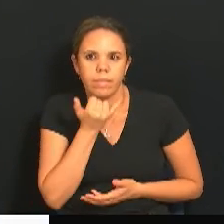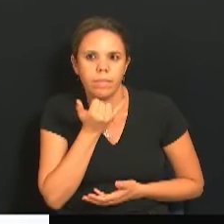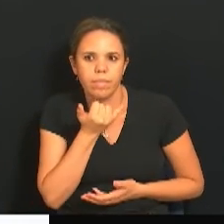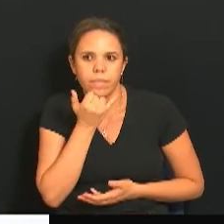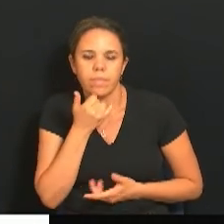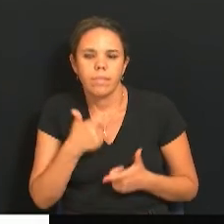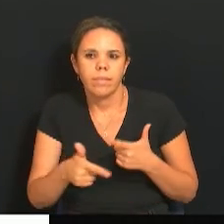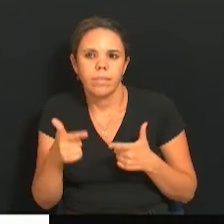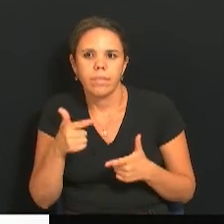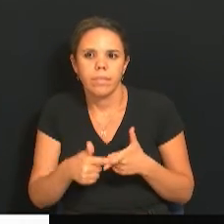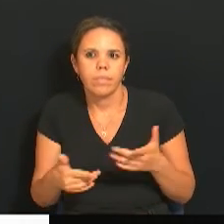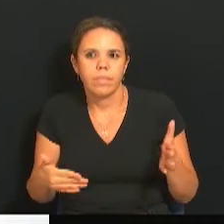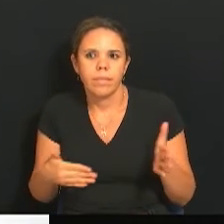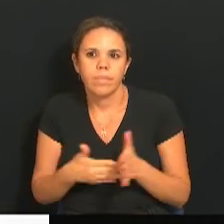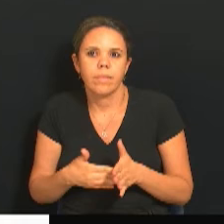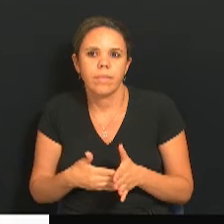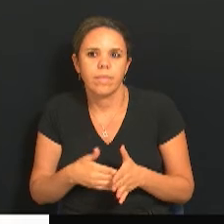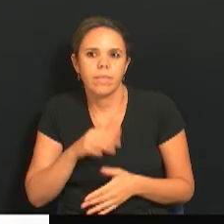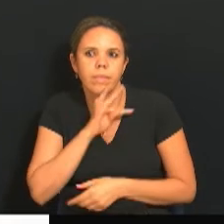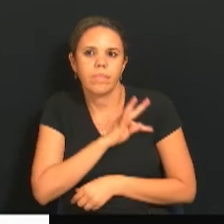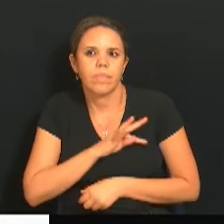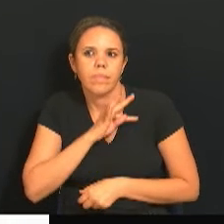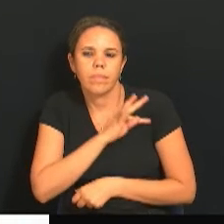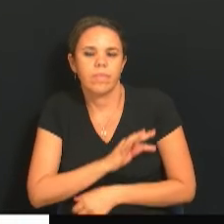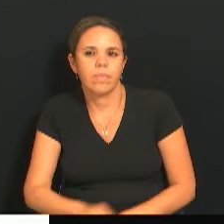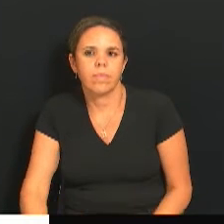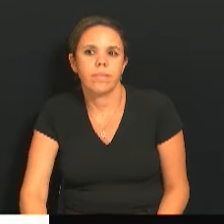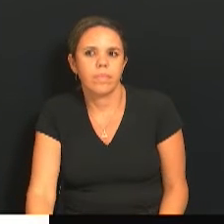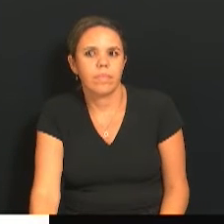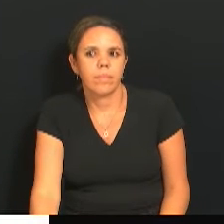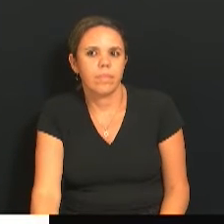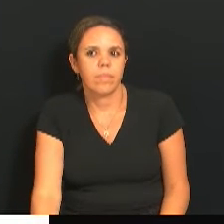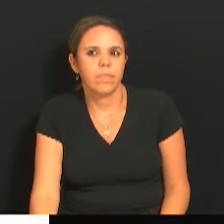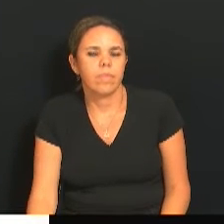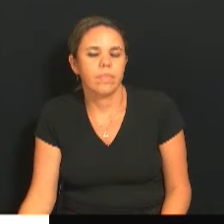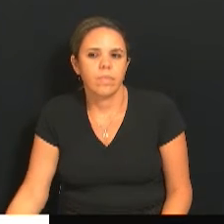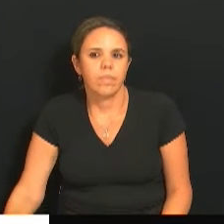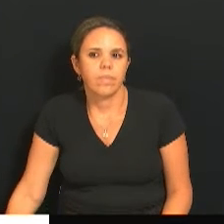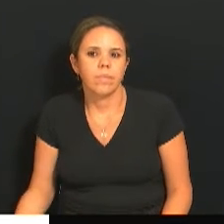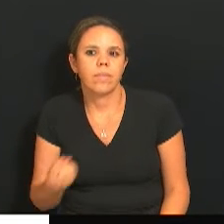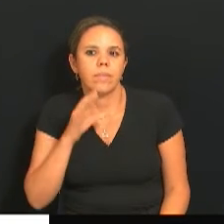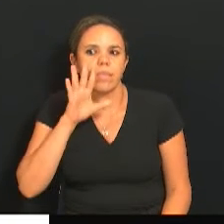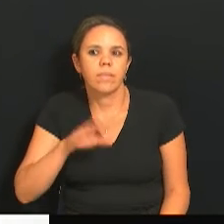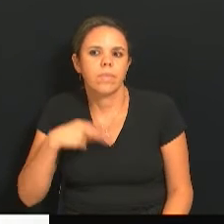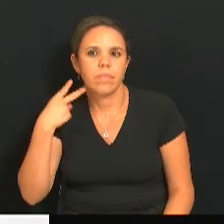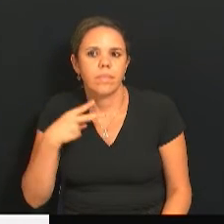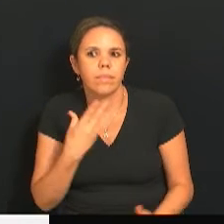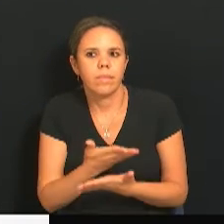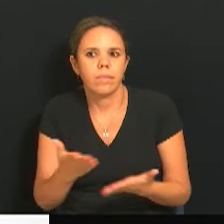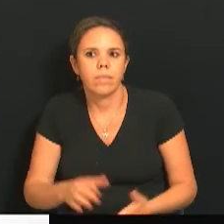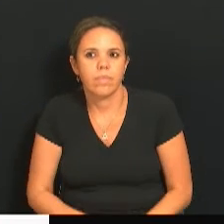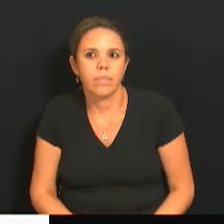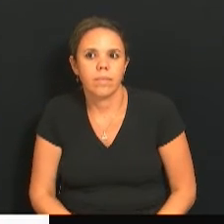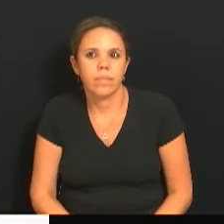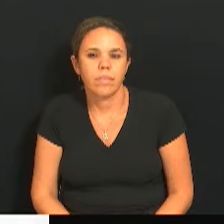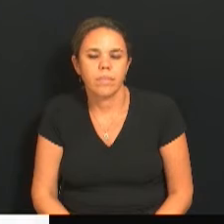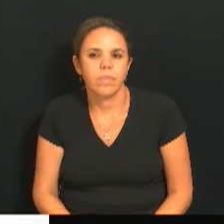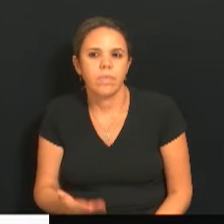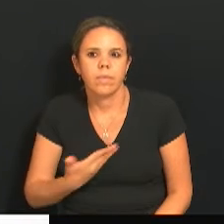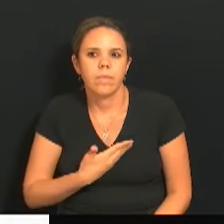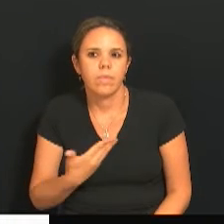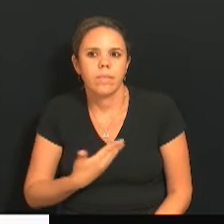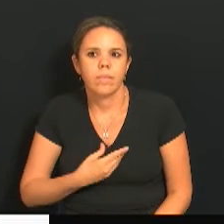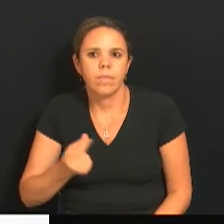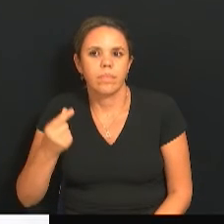transtorno, essa parte técnica. Bom, boa tarde, vereador, amigo aí de